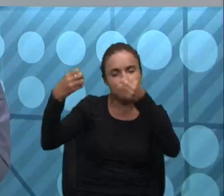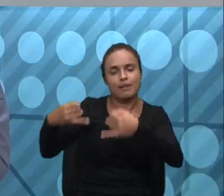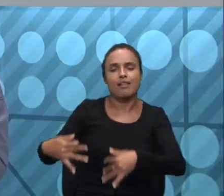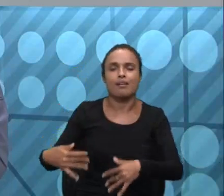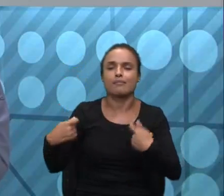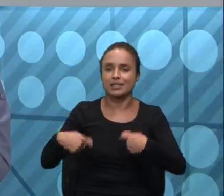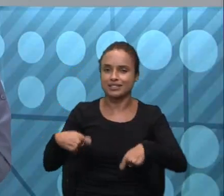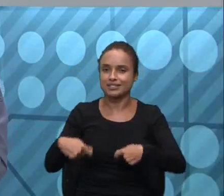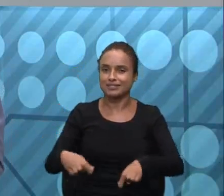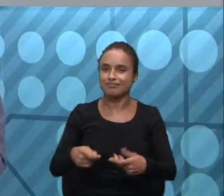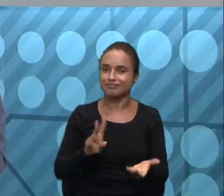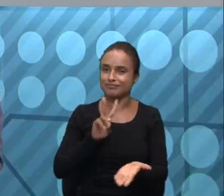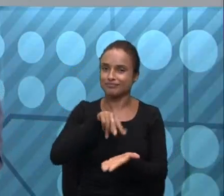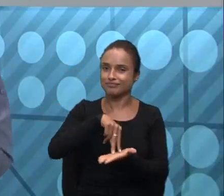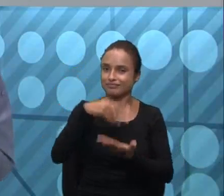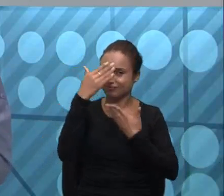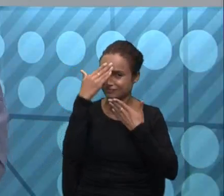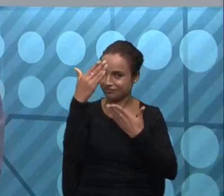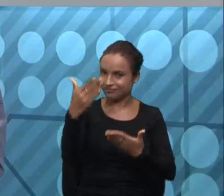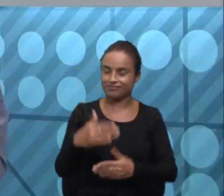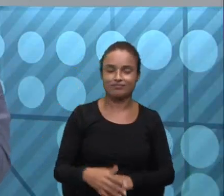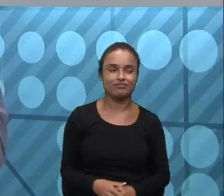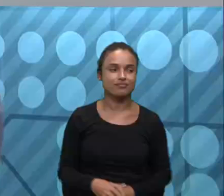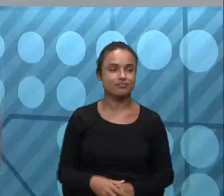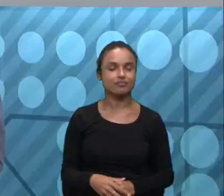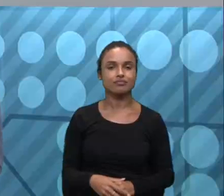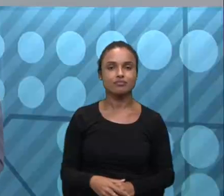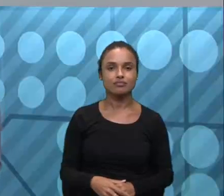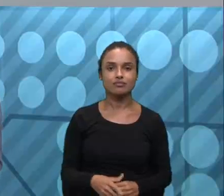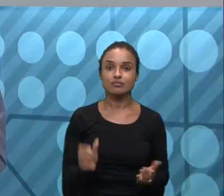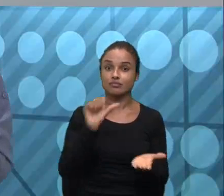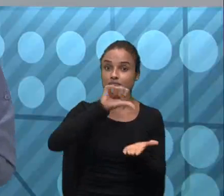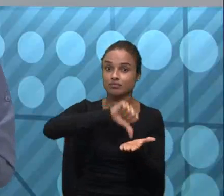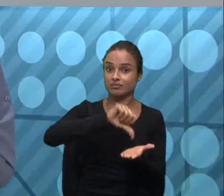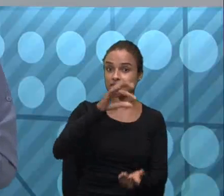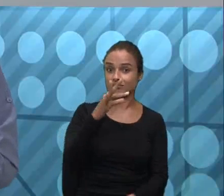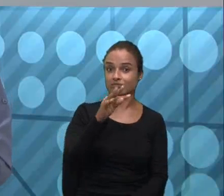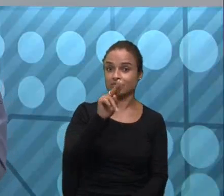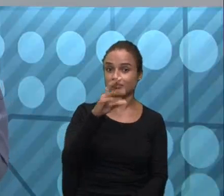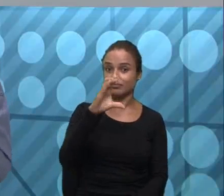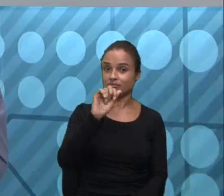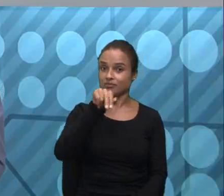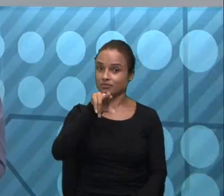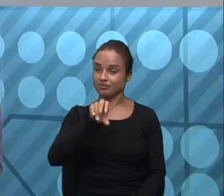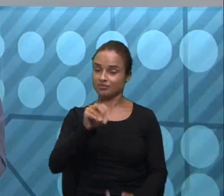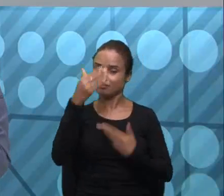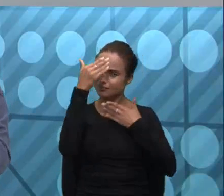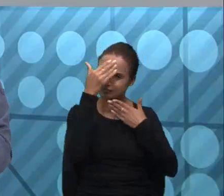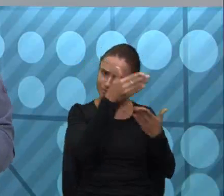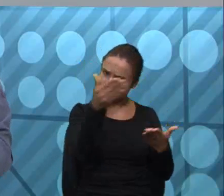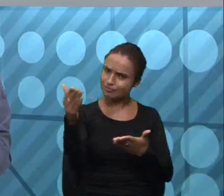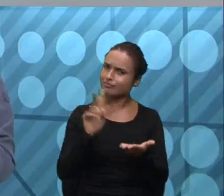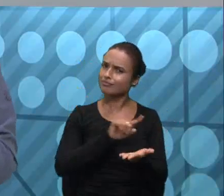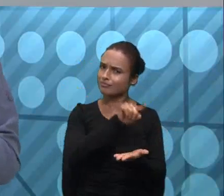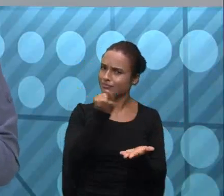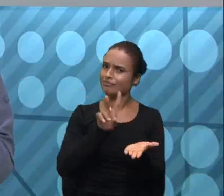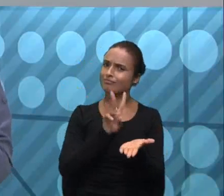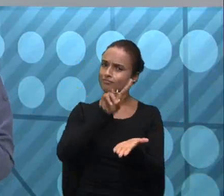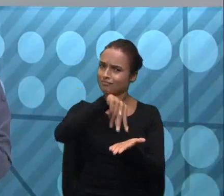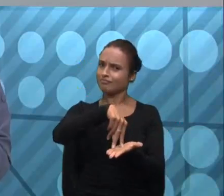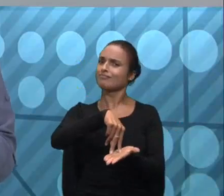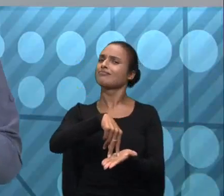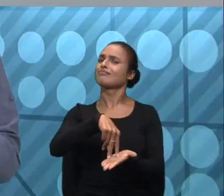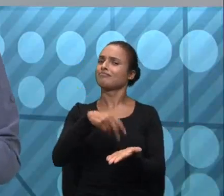participação. Paulo de Tucano, um abraço para vocês. Vocês participam bastante, muito legal, Paulo de Tucano, sempre participando. Flexão e extensão